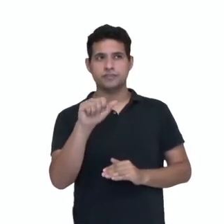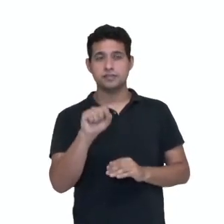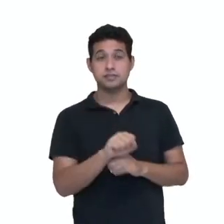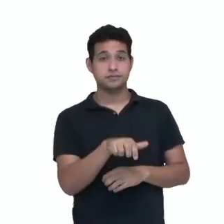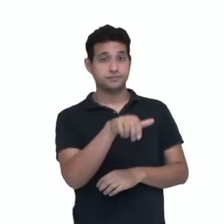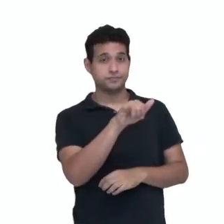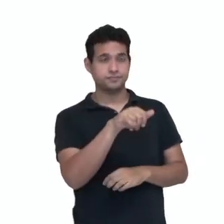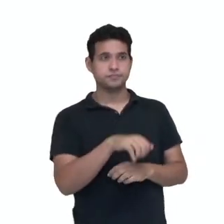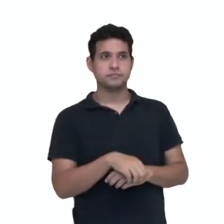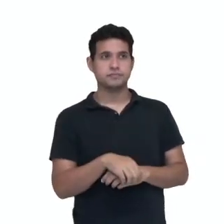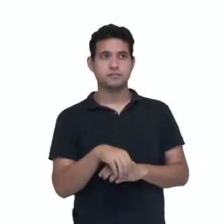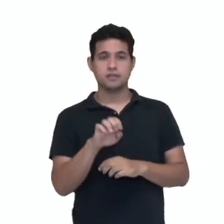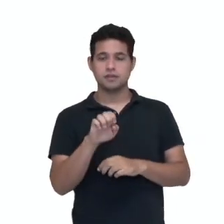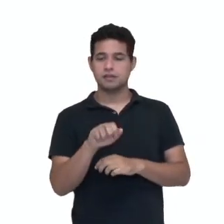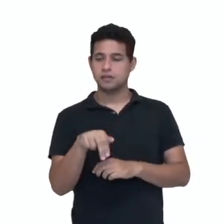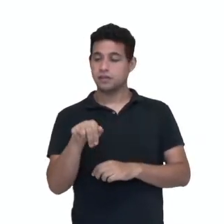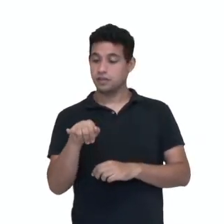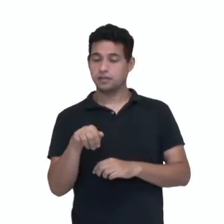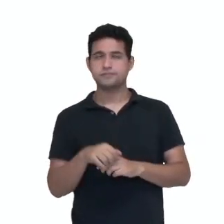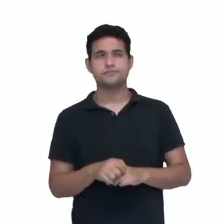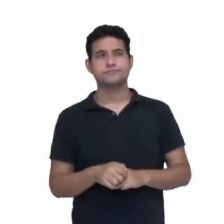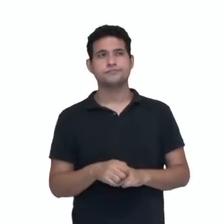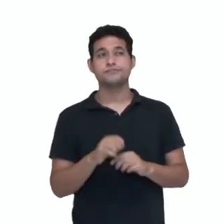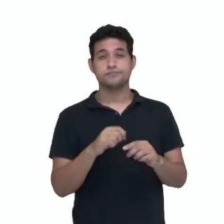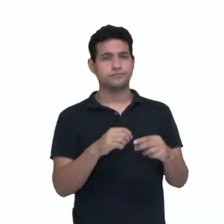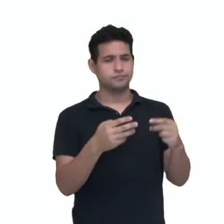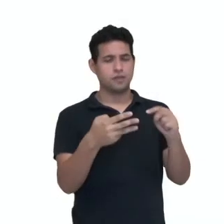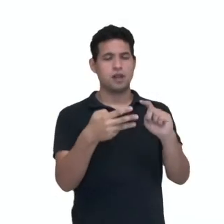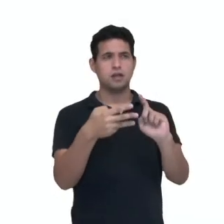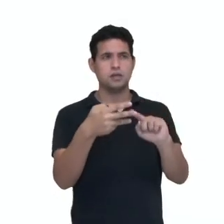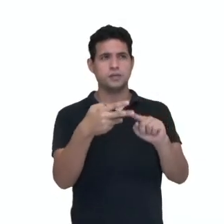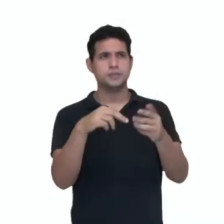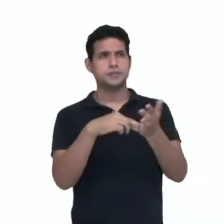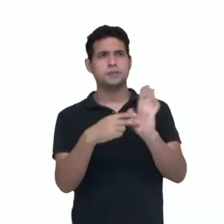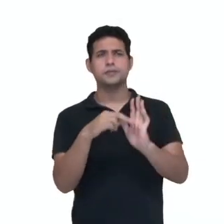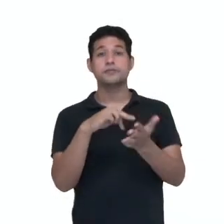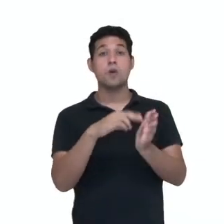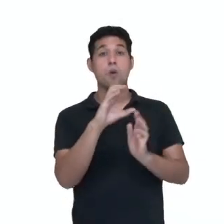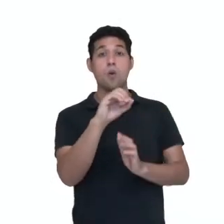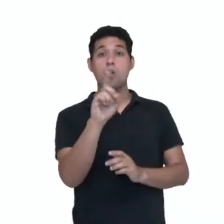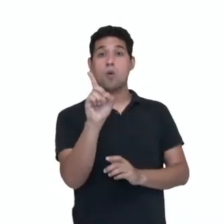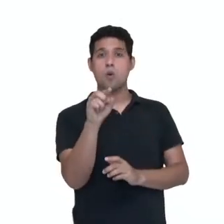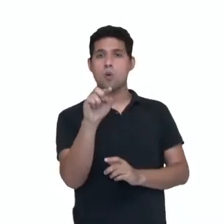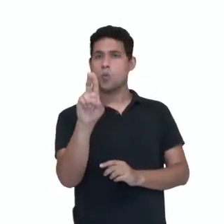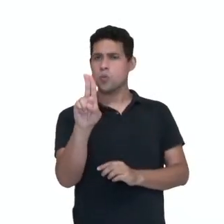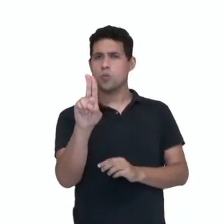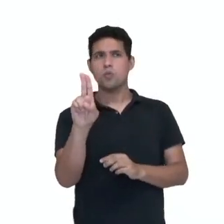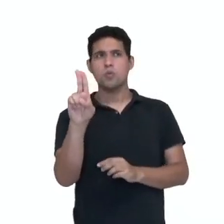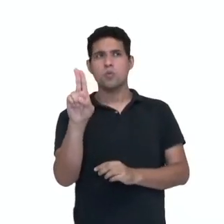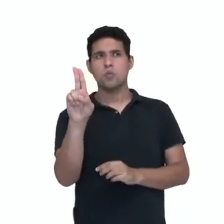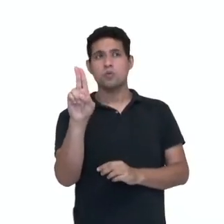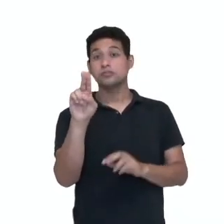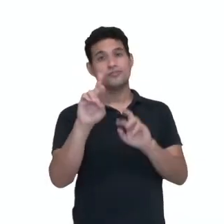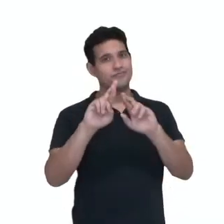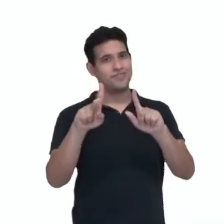i, e, ini, disjuntiva, o, i, u, esse o tem um acento para diferenciar com